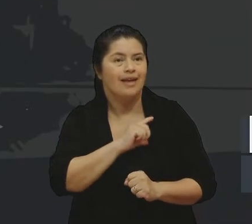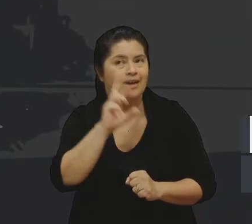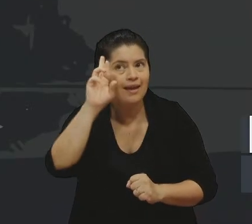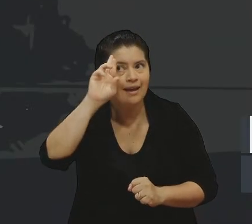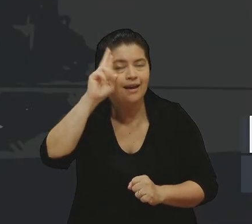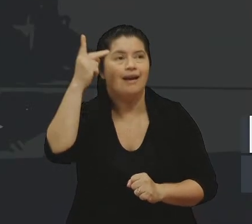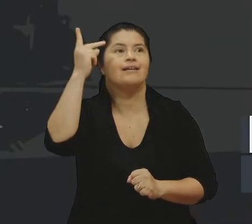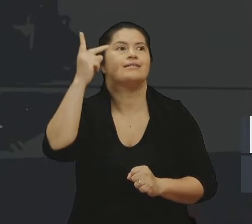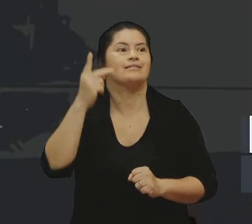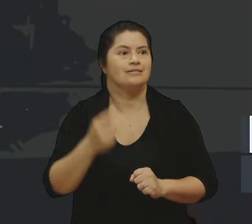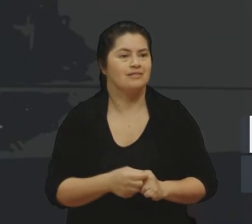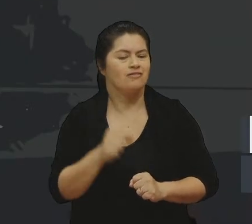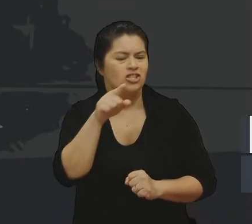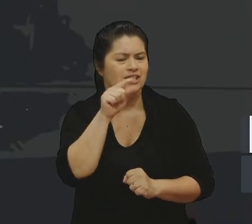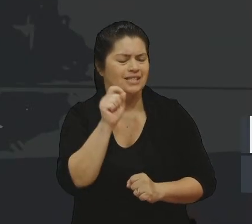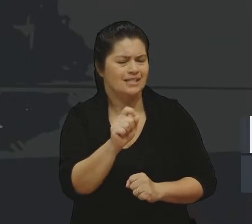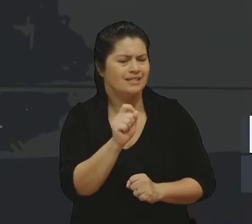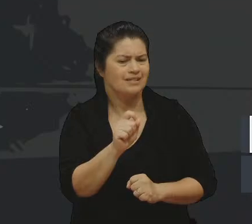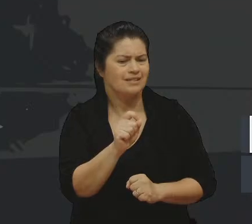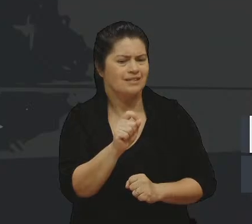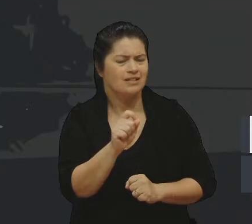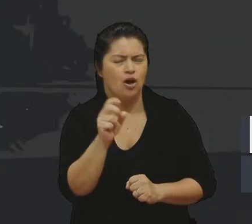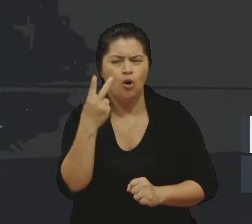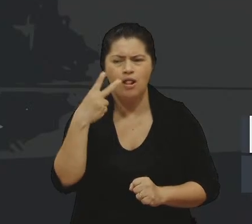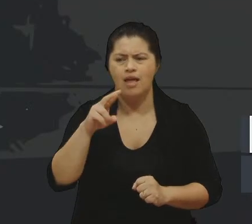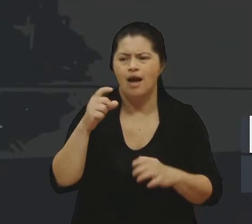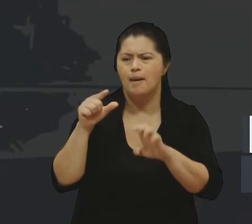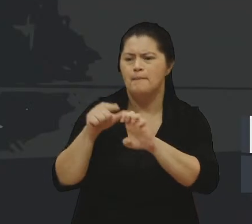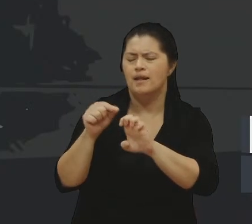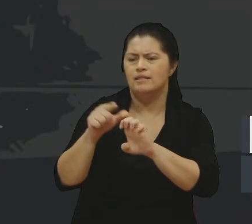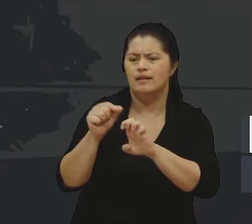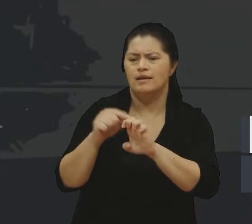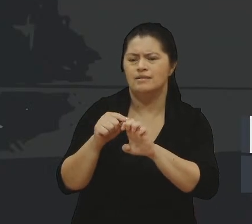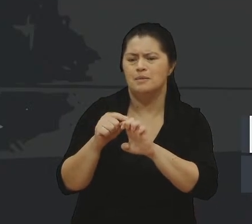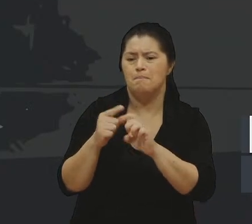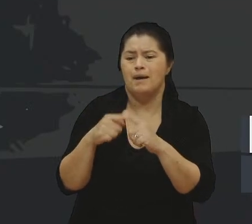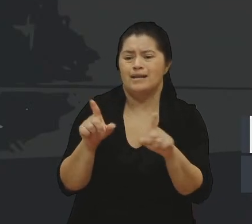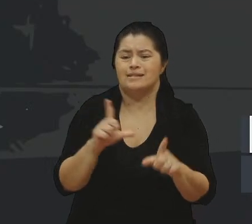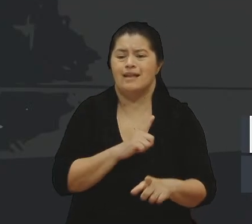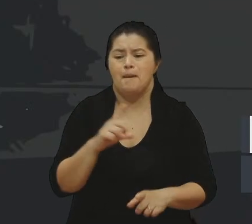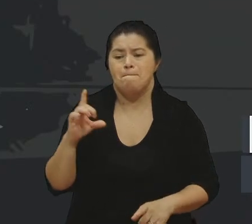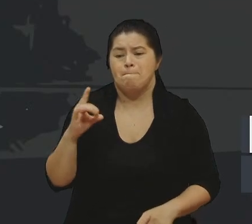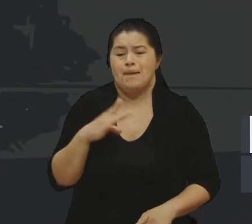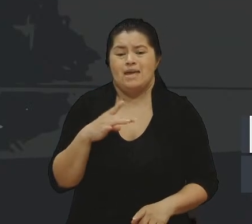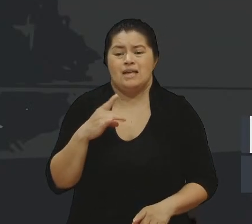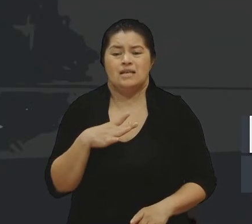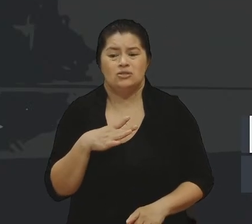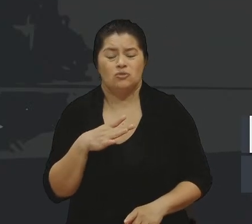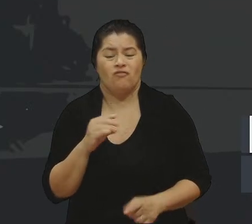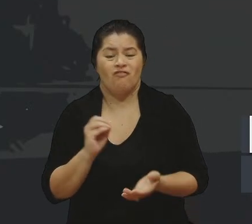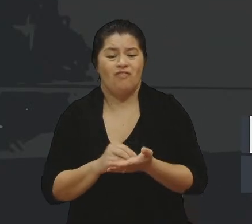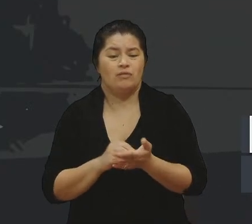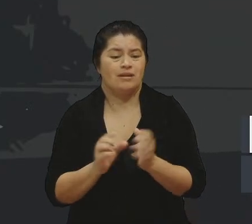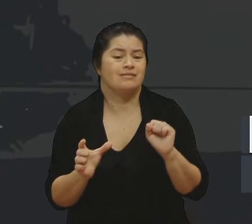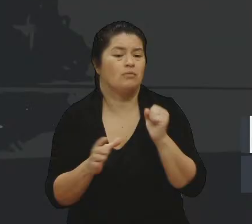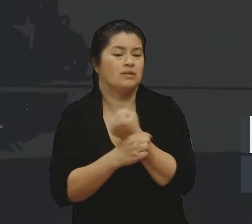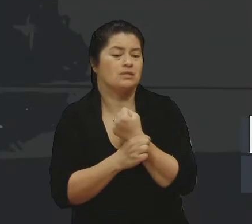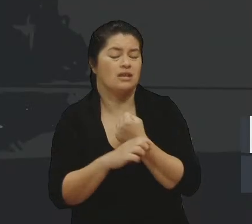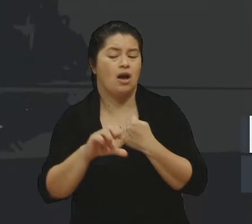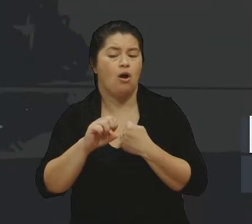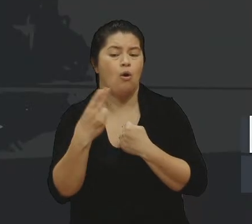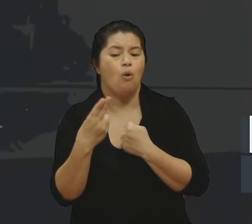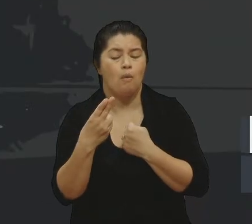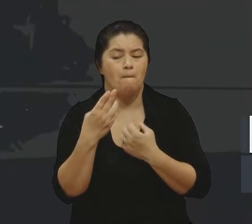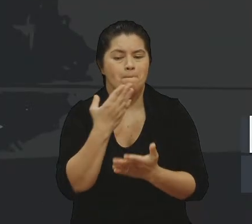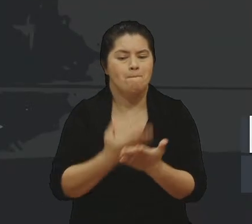vocês estão querendo empreender, de vocês verem uma oportunidade e, às vezes, por medo, por insegurança, por não se preparar, talvez, vocês vão perder